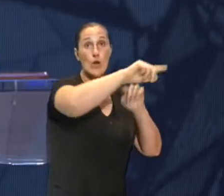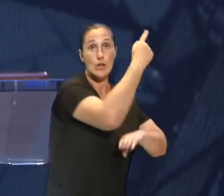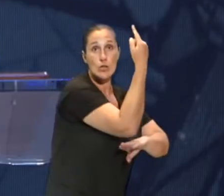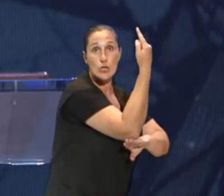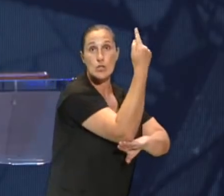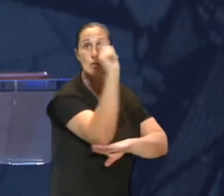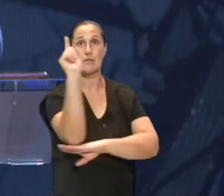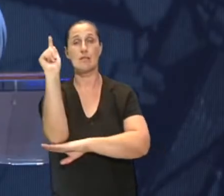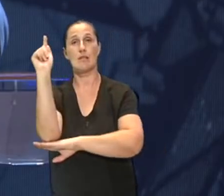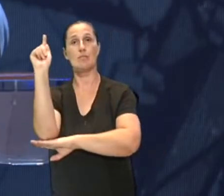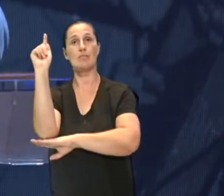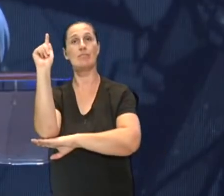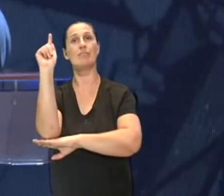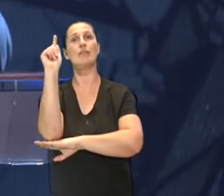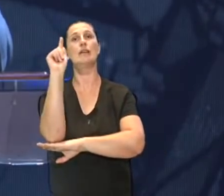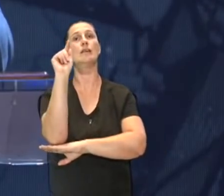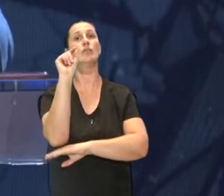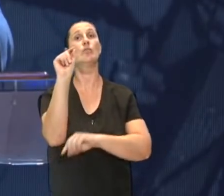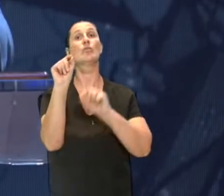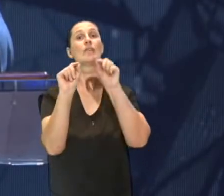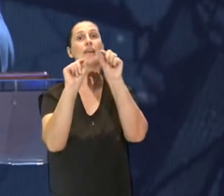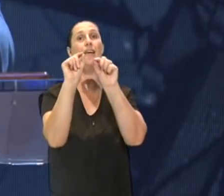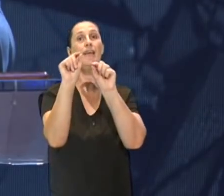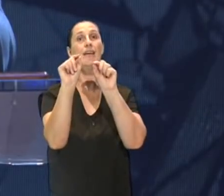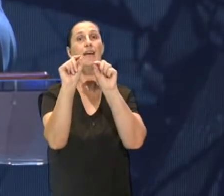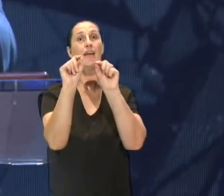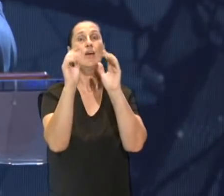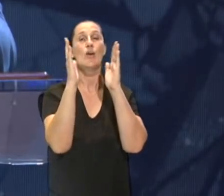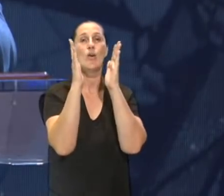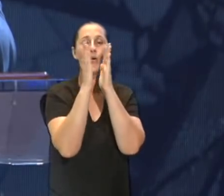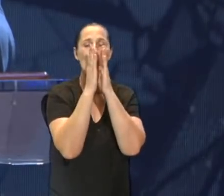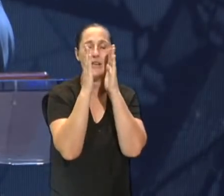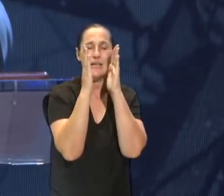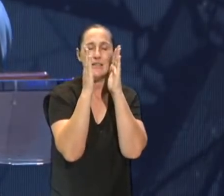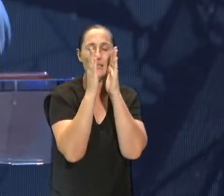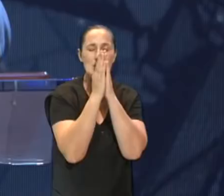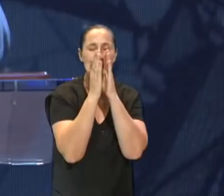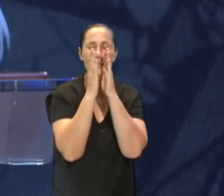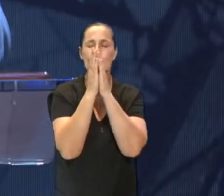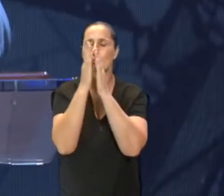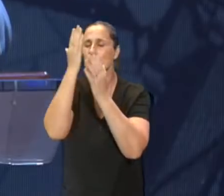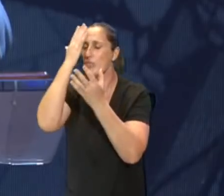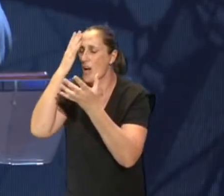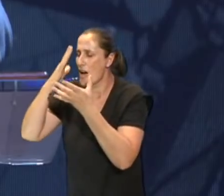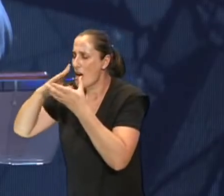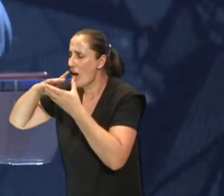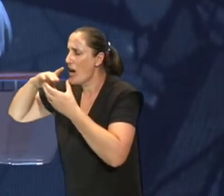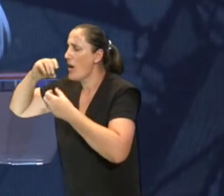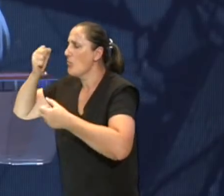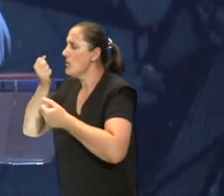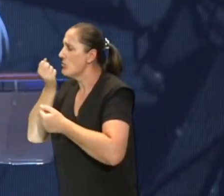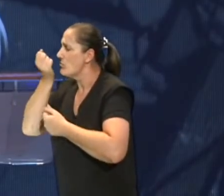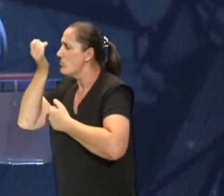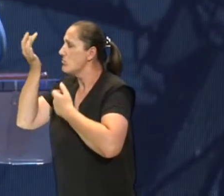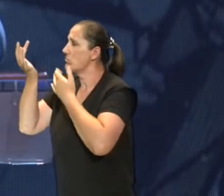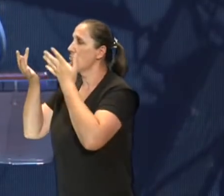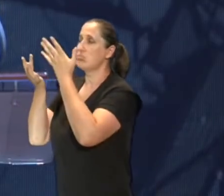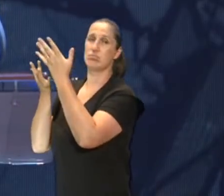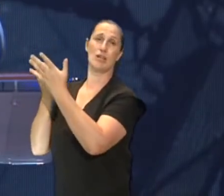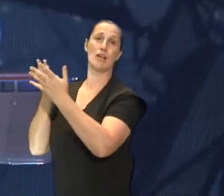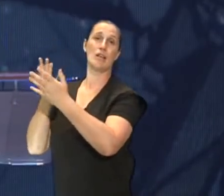Getsêmani para, em oração, tratar a sua alma diante da dor da cruz que se